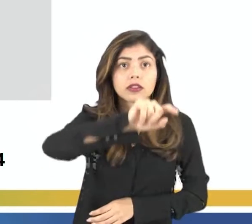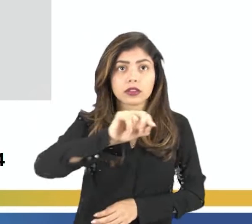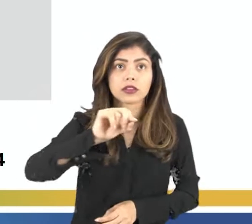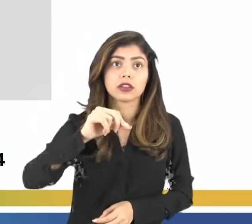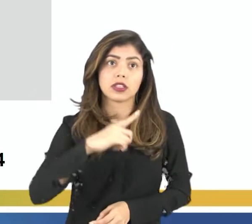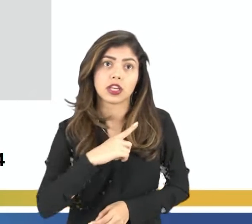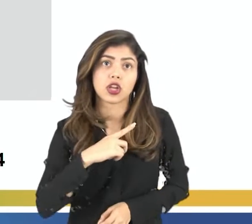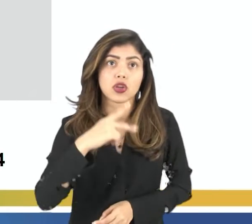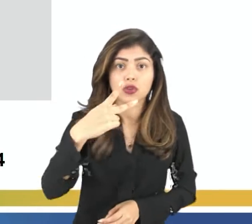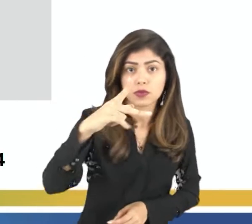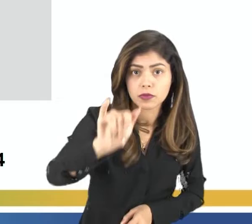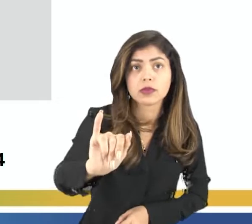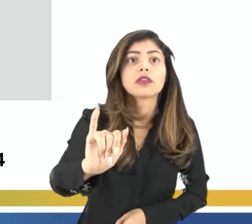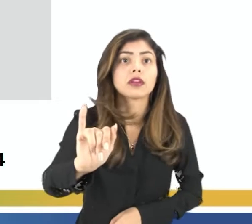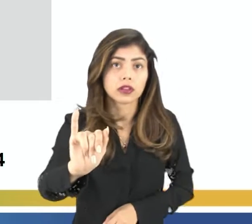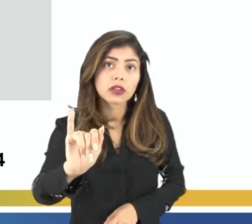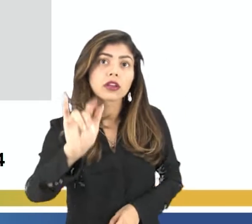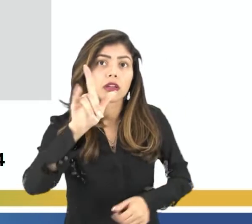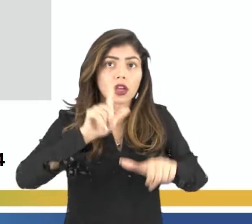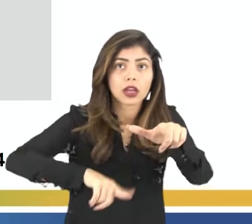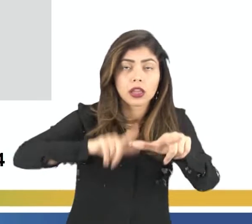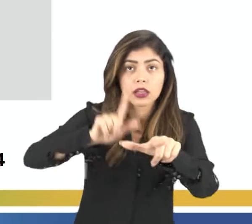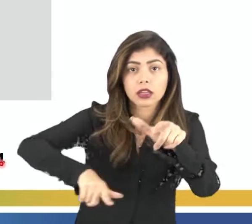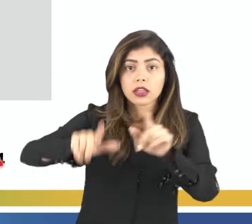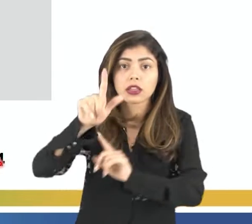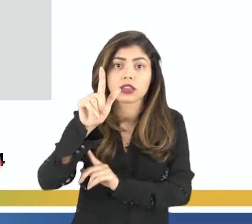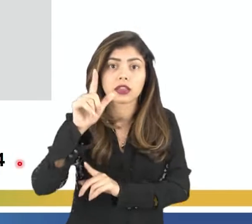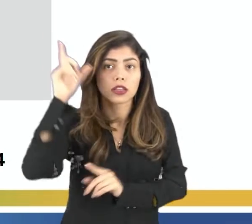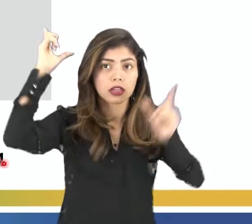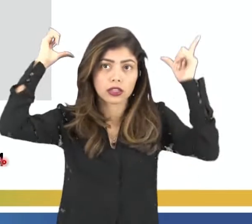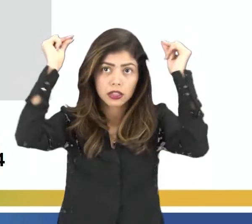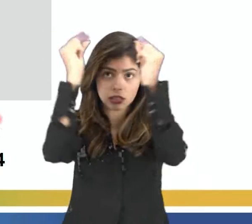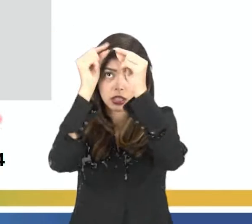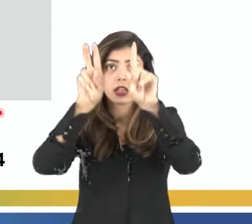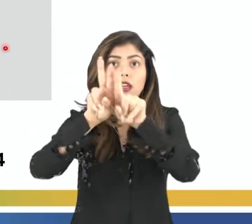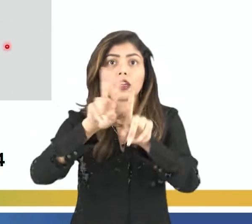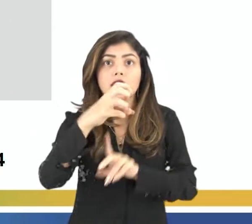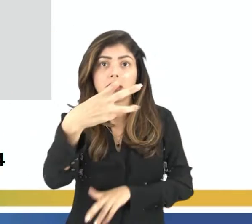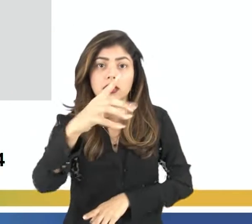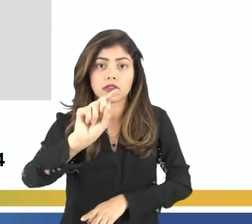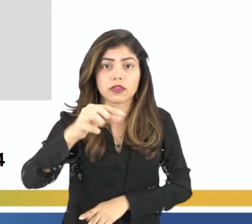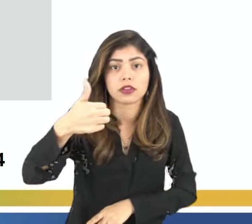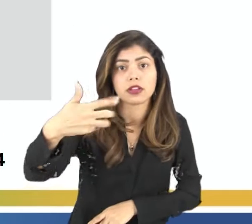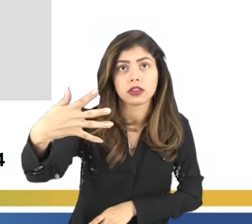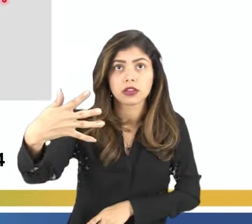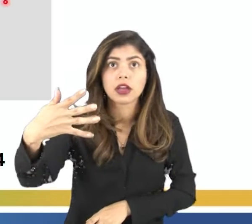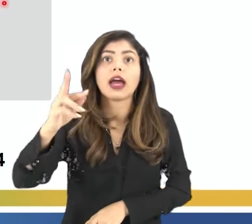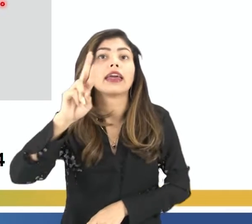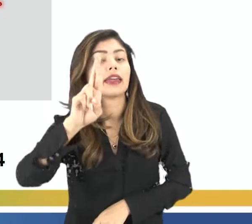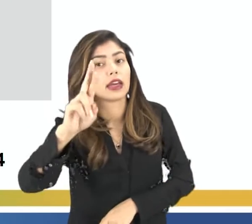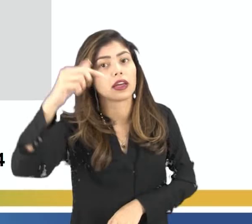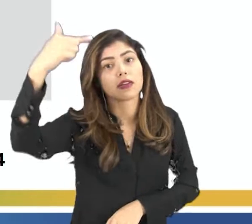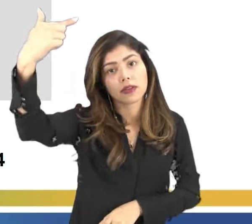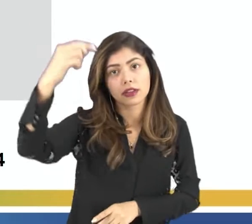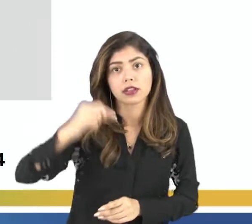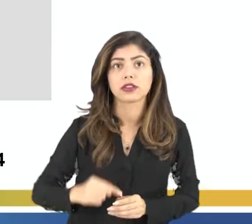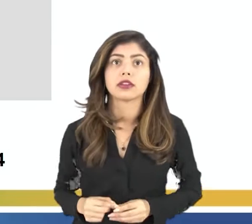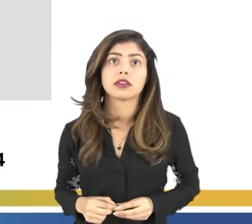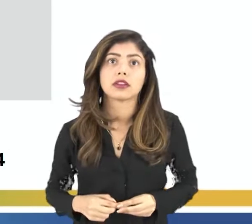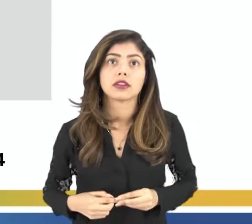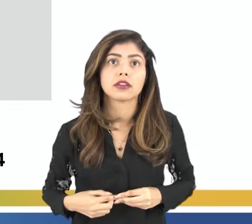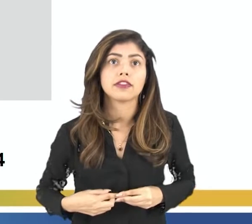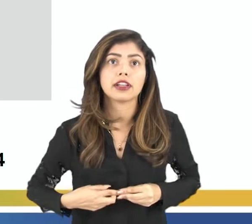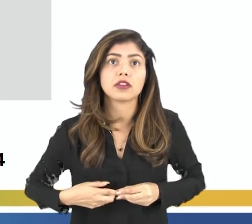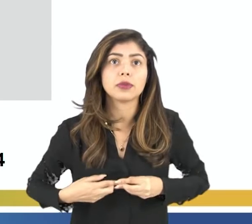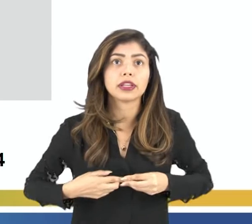π, que é a letra grega, com seu valor aproximado de 3,14, e r ao quadrado, que é o